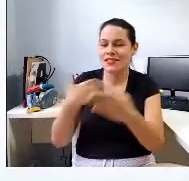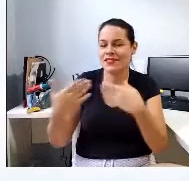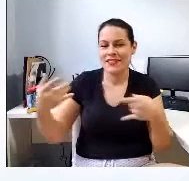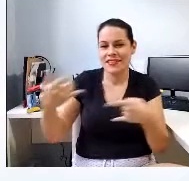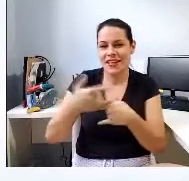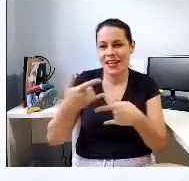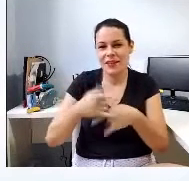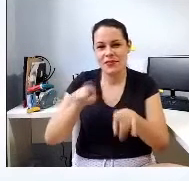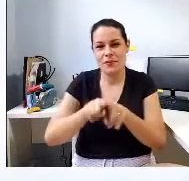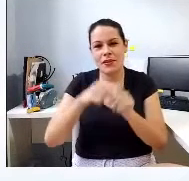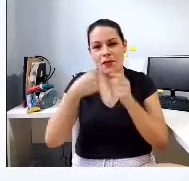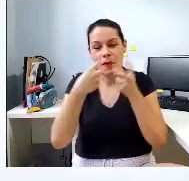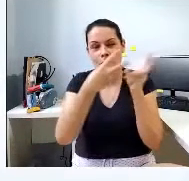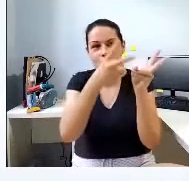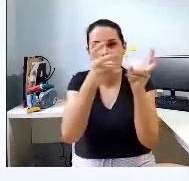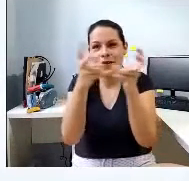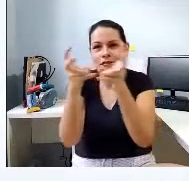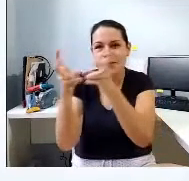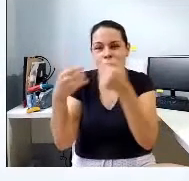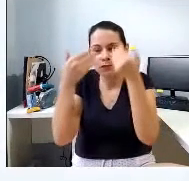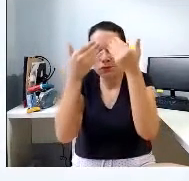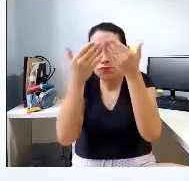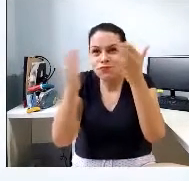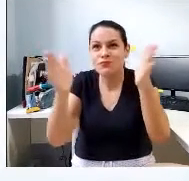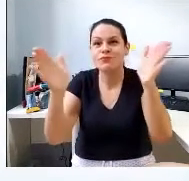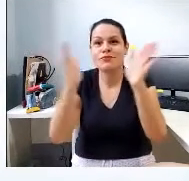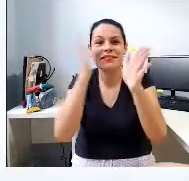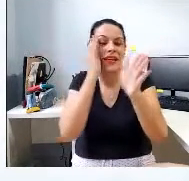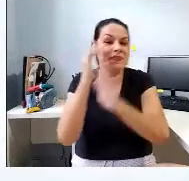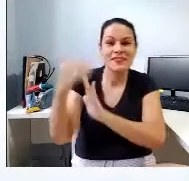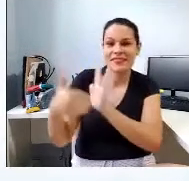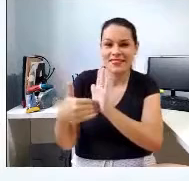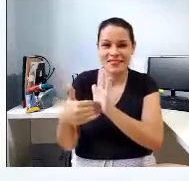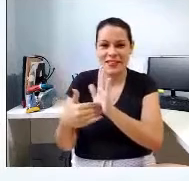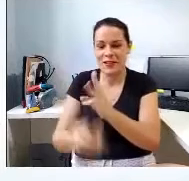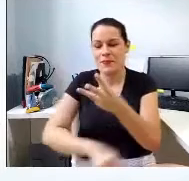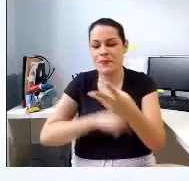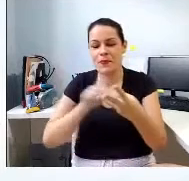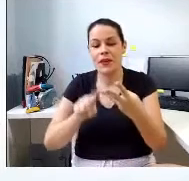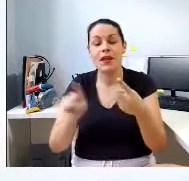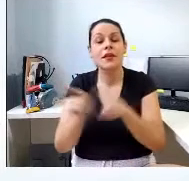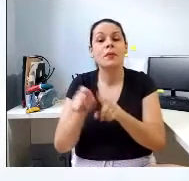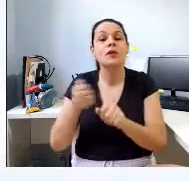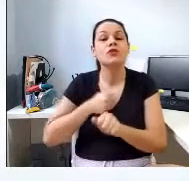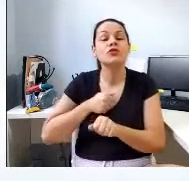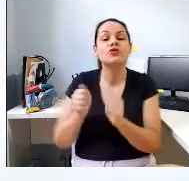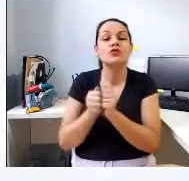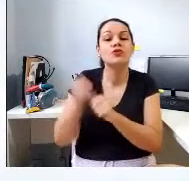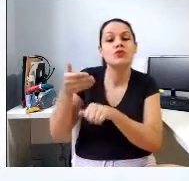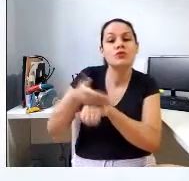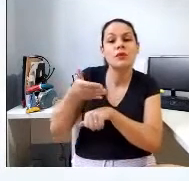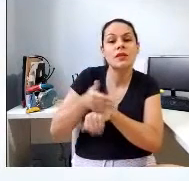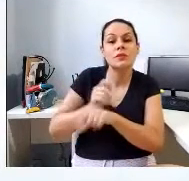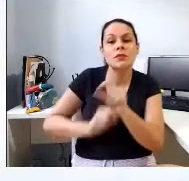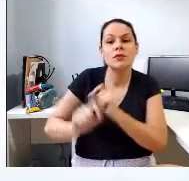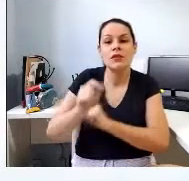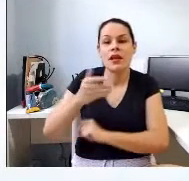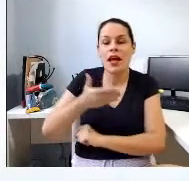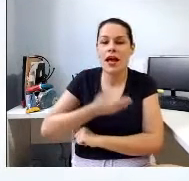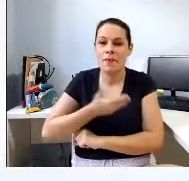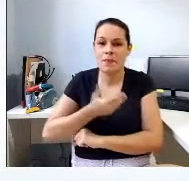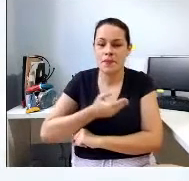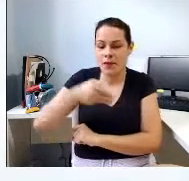de Tandera além do alcance. Nós estamos aqui também com a presença grata do companheiro